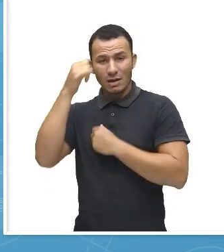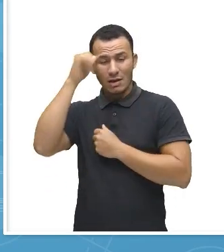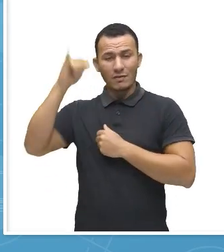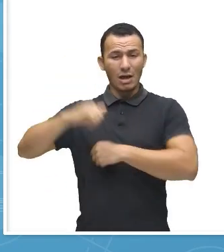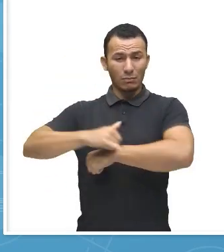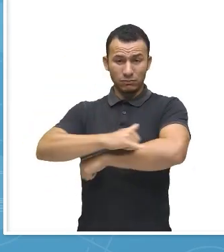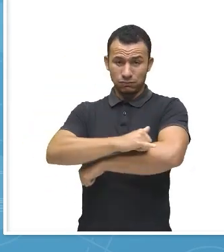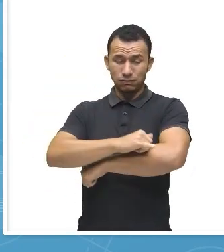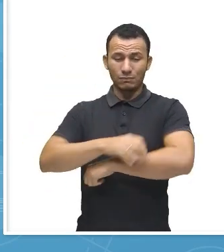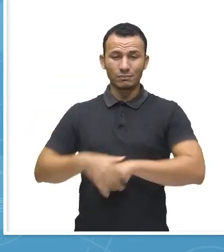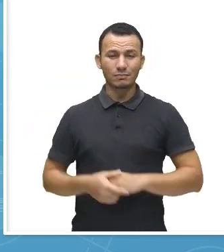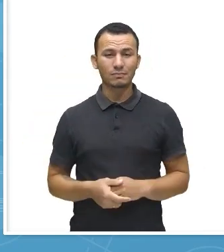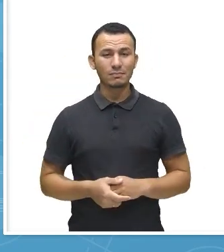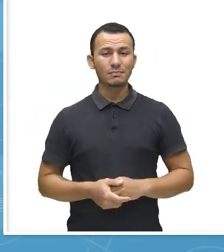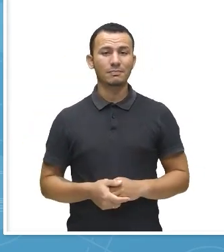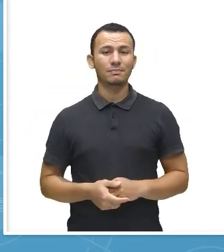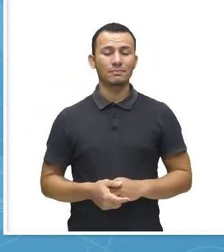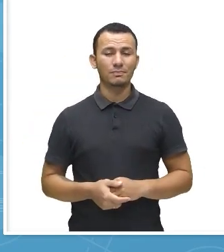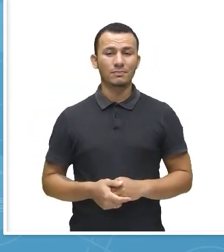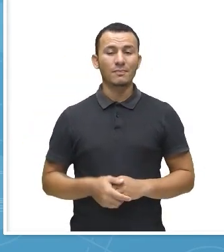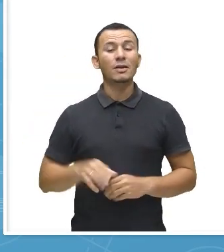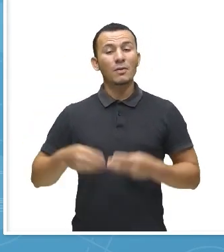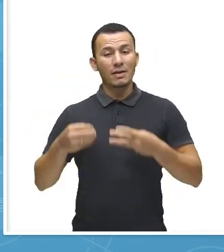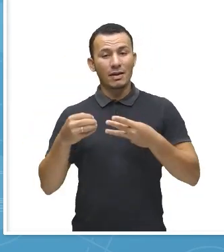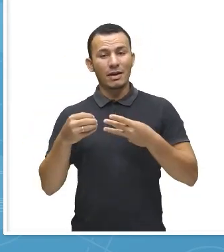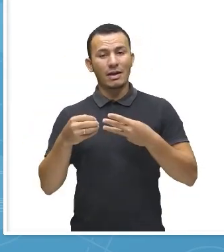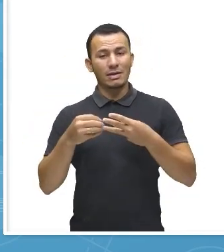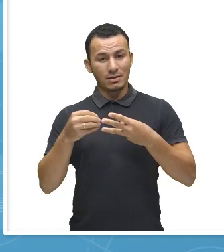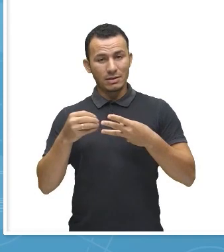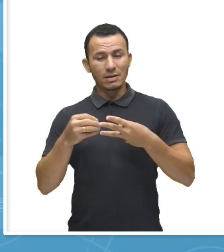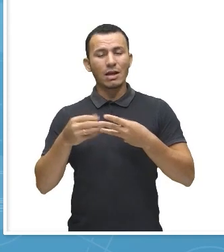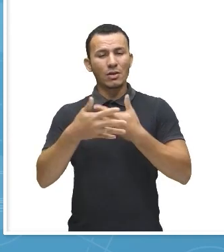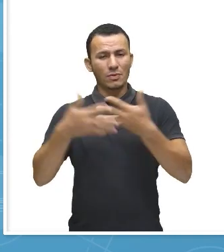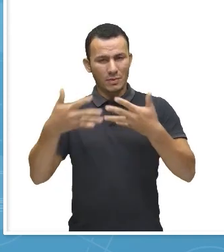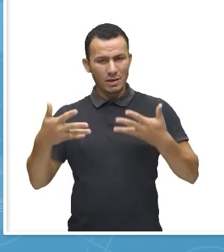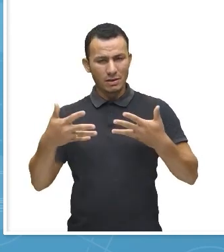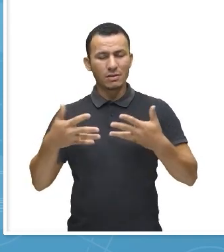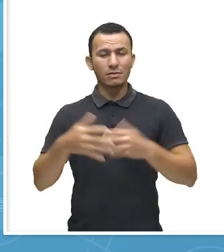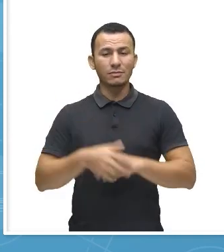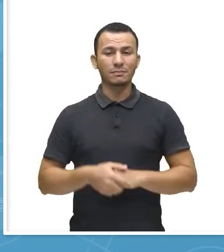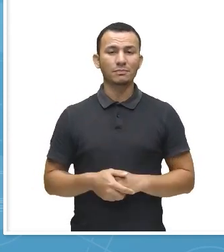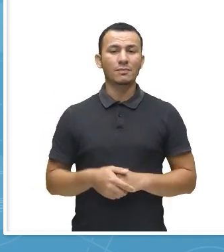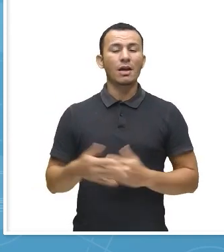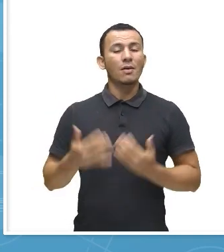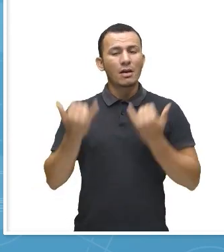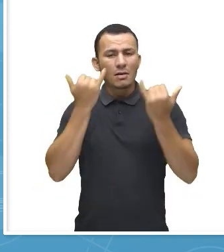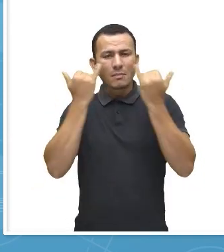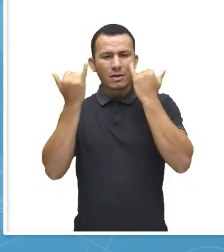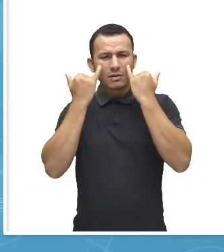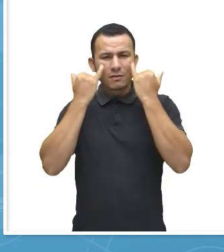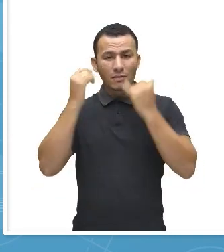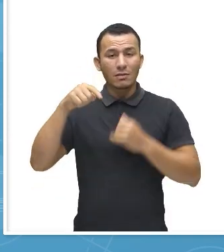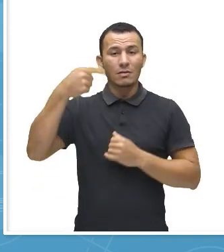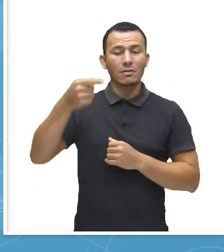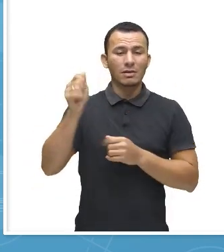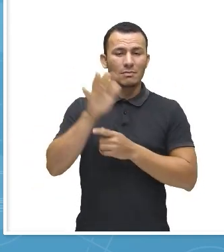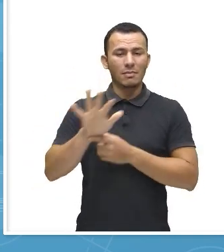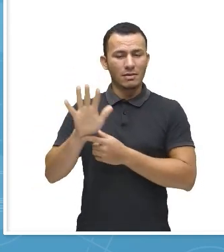ok? Então, a gente viu aí as células do tecido adiposo e a gente vai ver um pouco mais de informação sobre ele na próxima imagem.